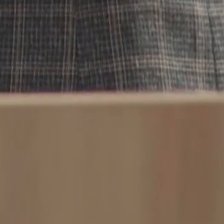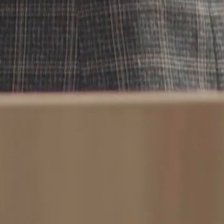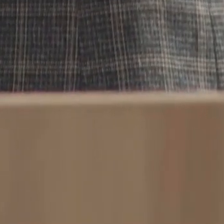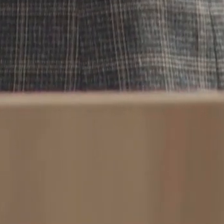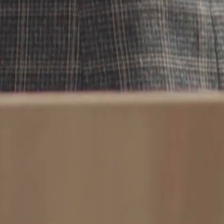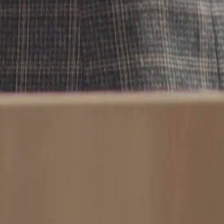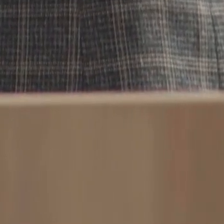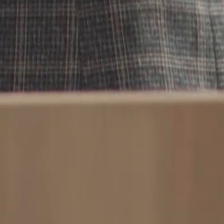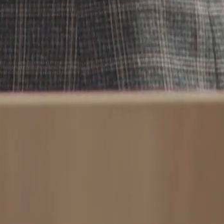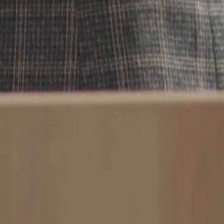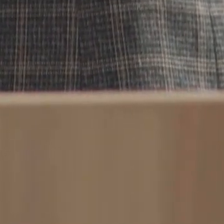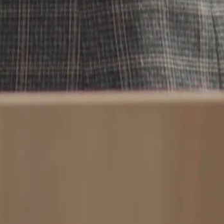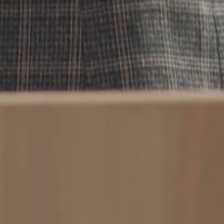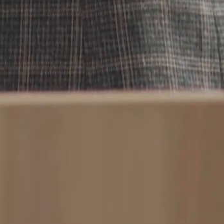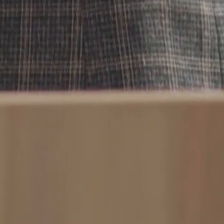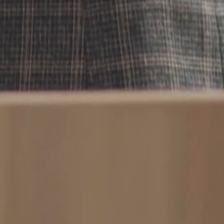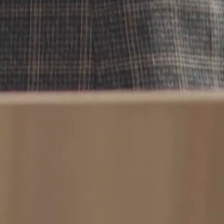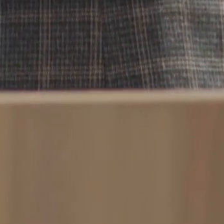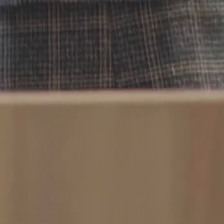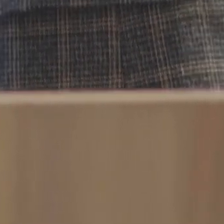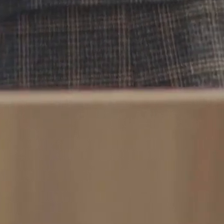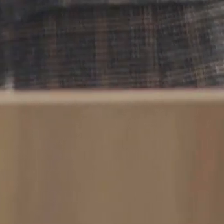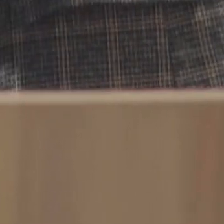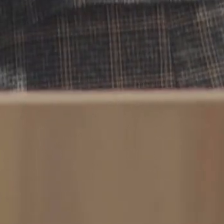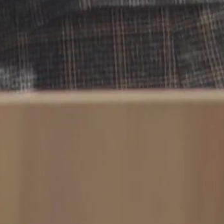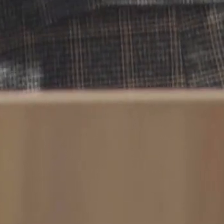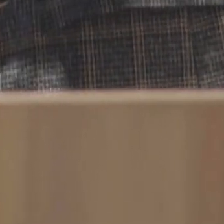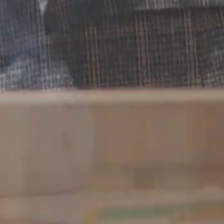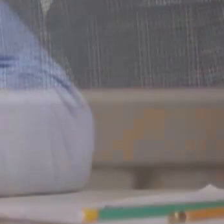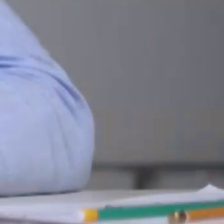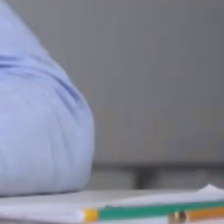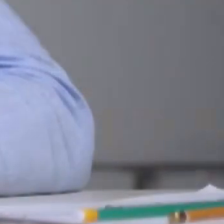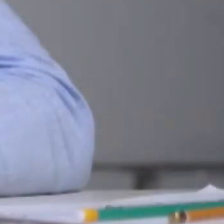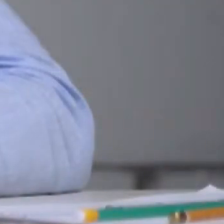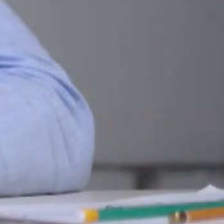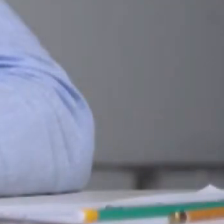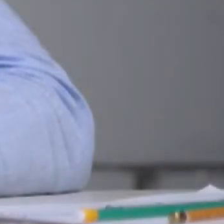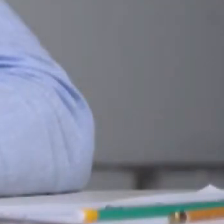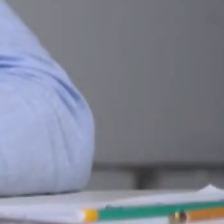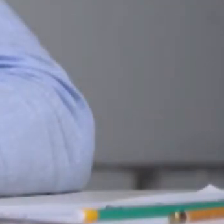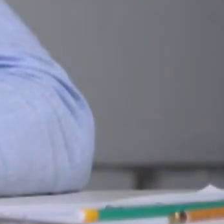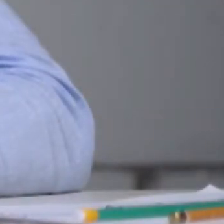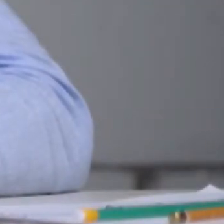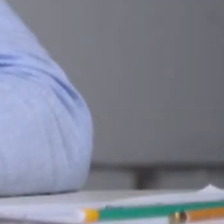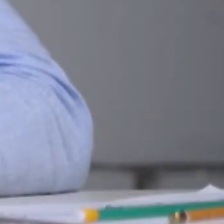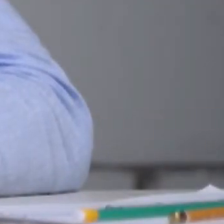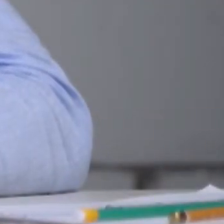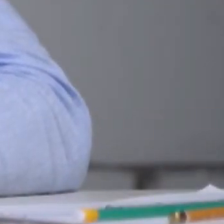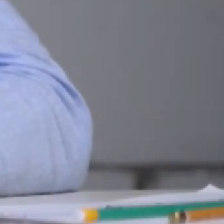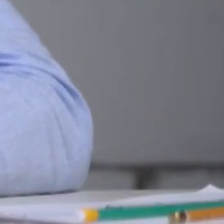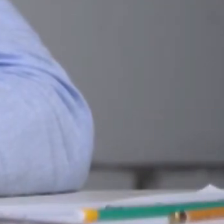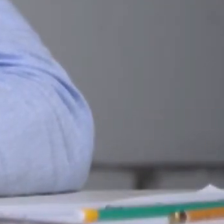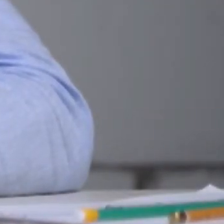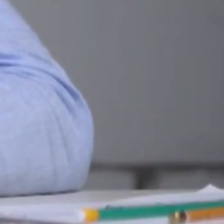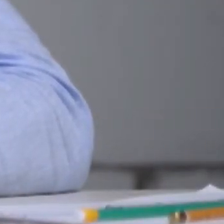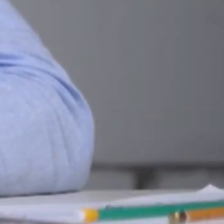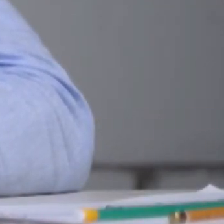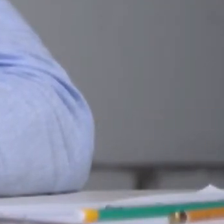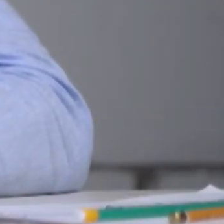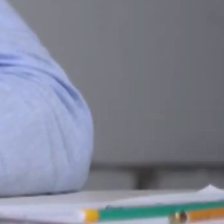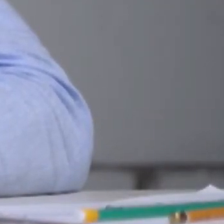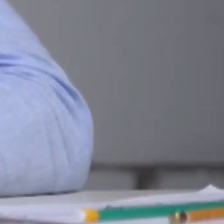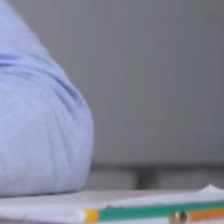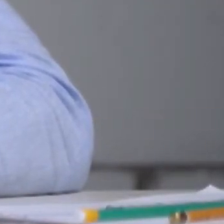tem que pensar na sua necessidade. Eu estou em tratamento? Se eu estou em tratamento, eu não posso sair